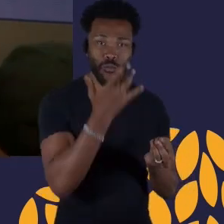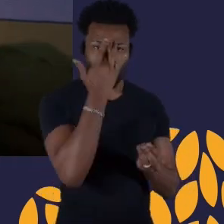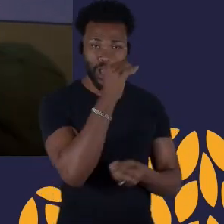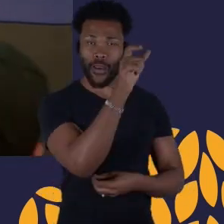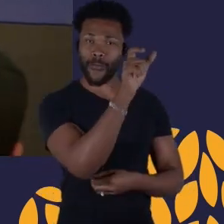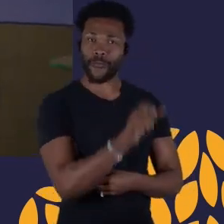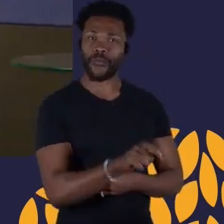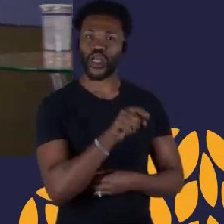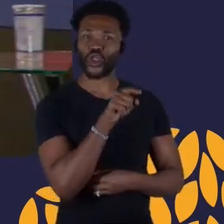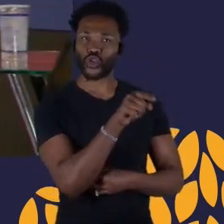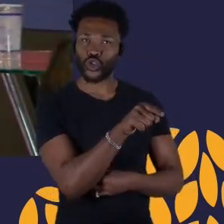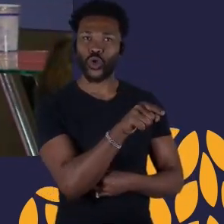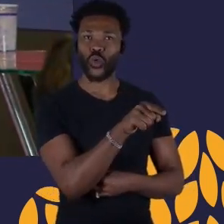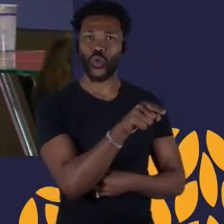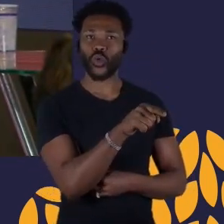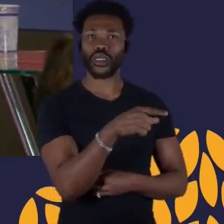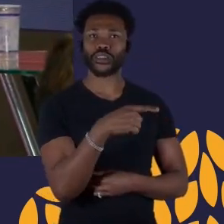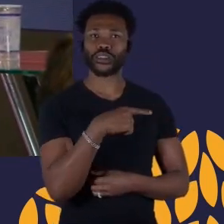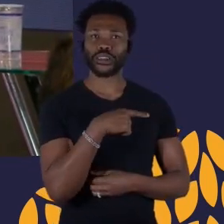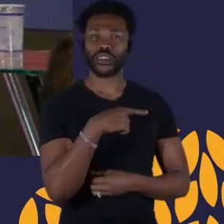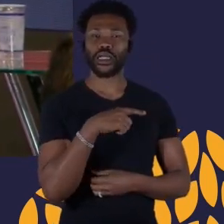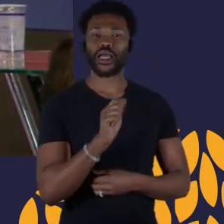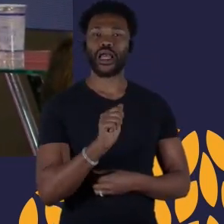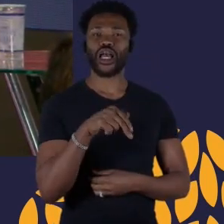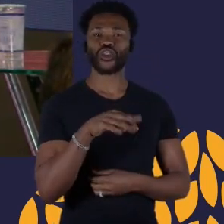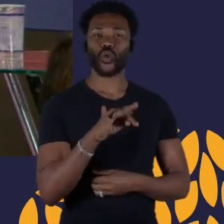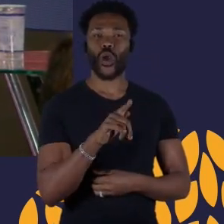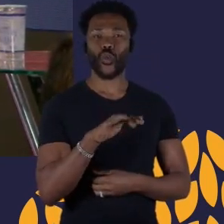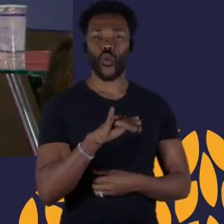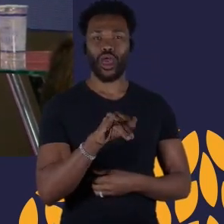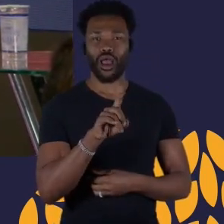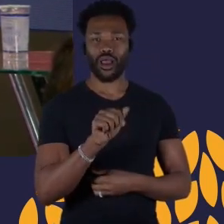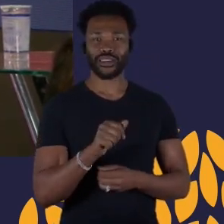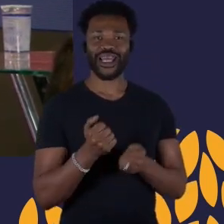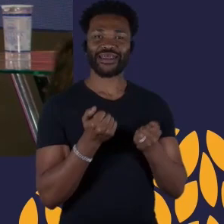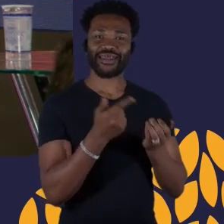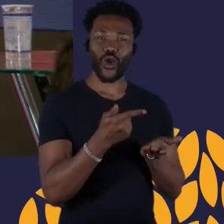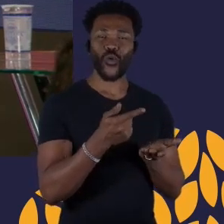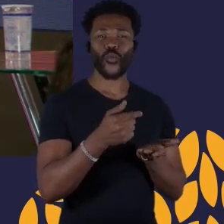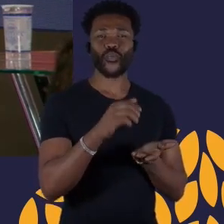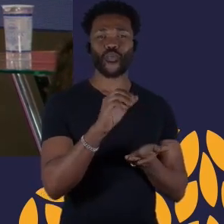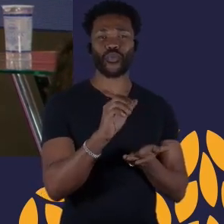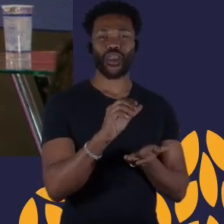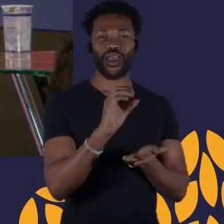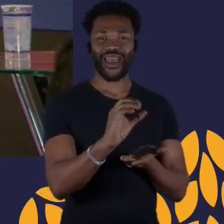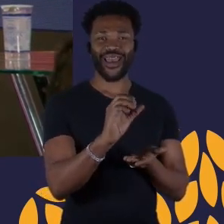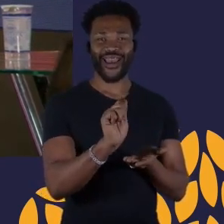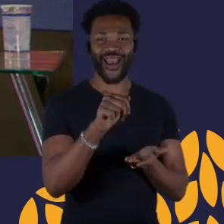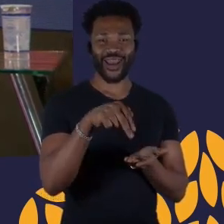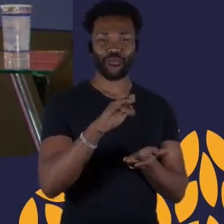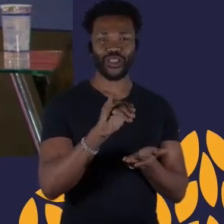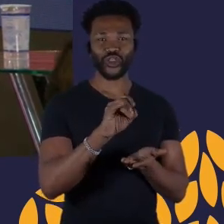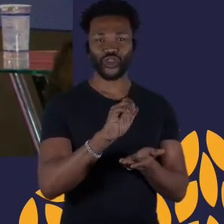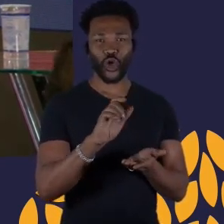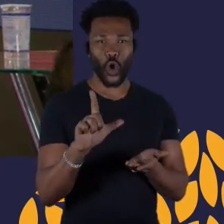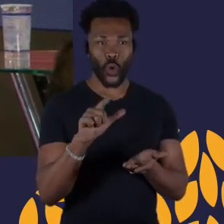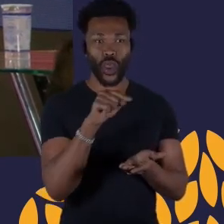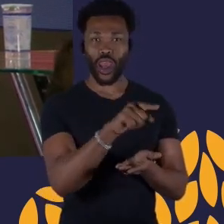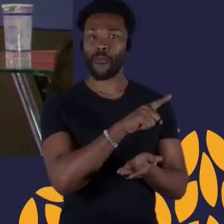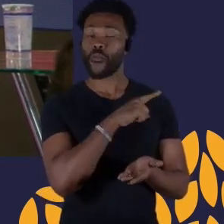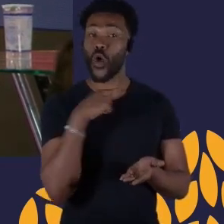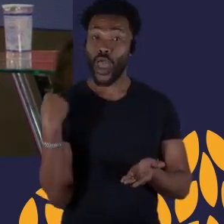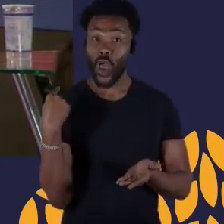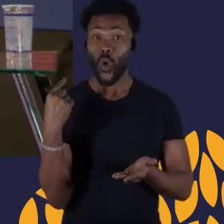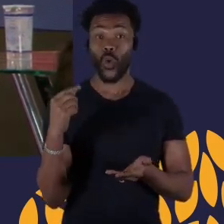estava anticoagulada com warfarínicos, deu canabidiol, e ela morreu na emergência do Hospital de